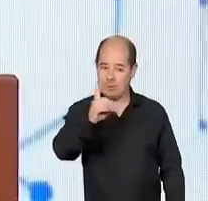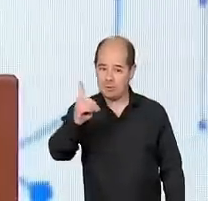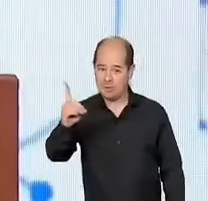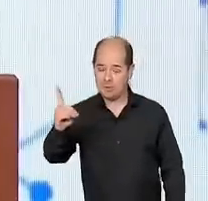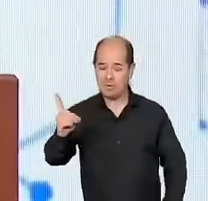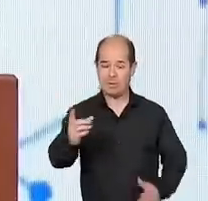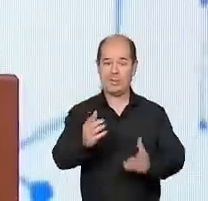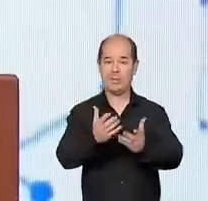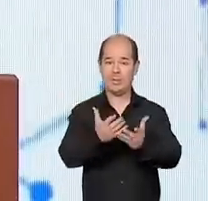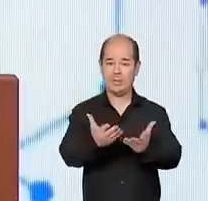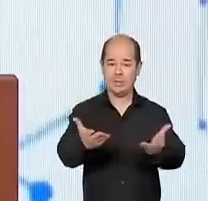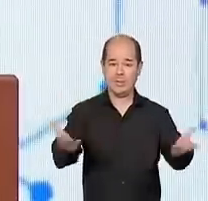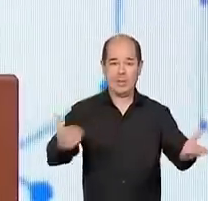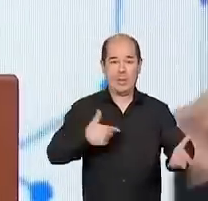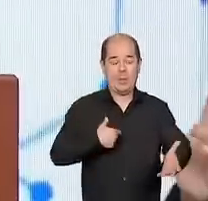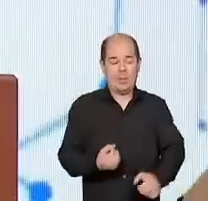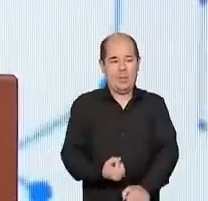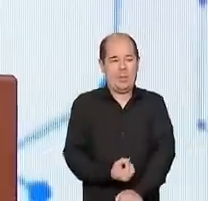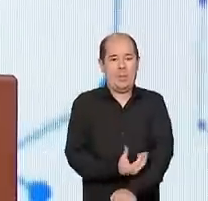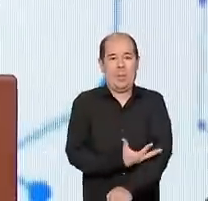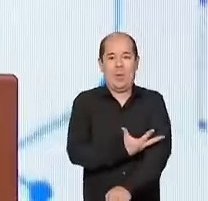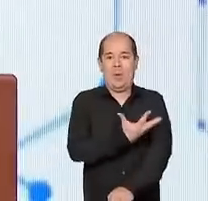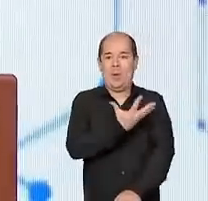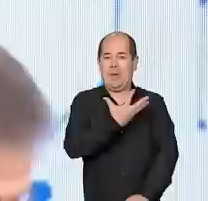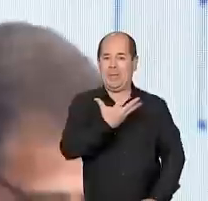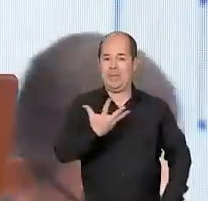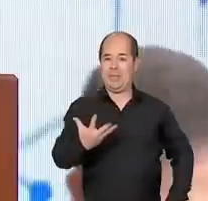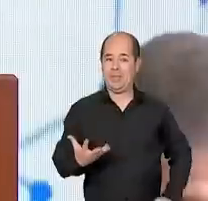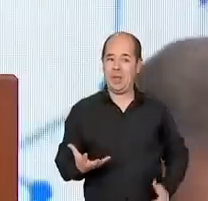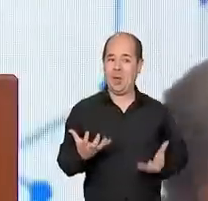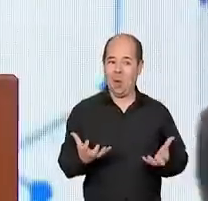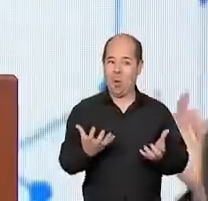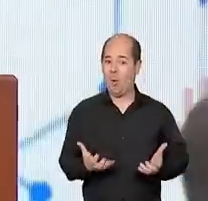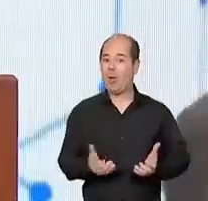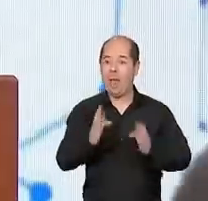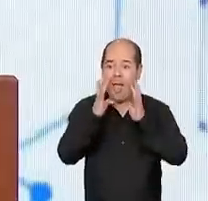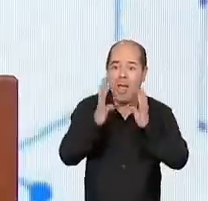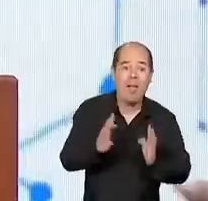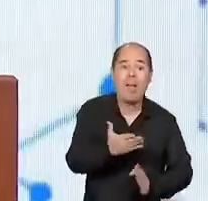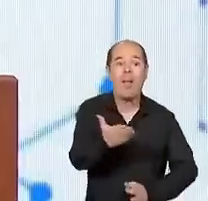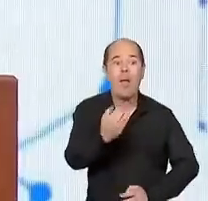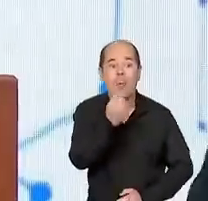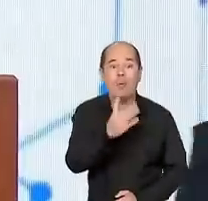Bom dia com muita emoção. Queria ouvir o bom dia de vocês.